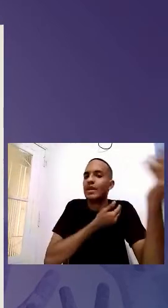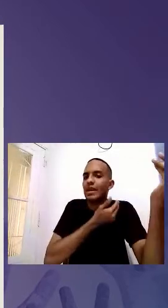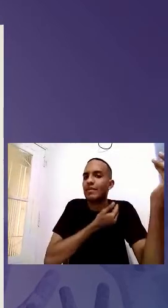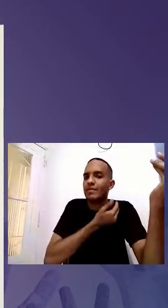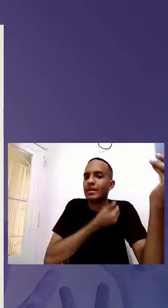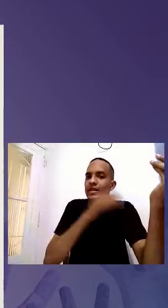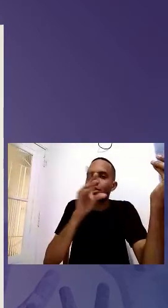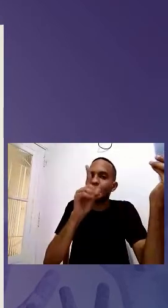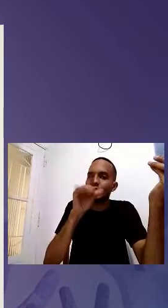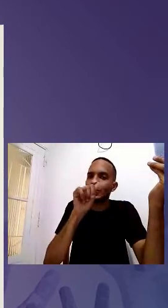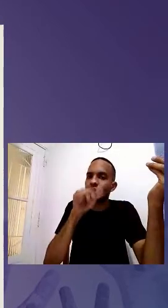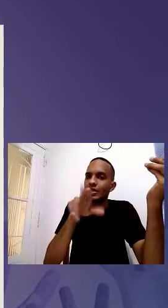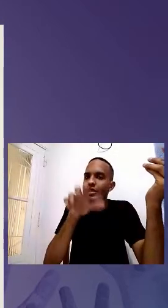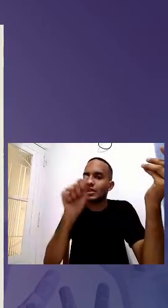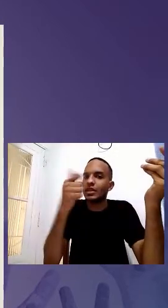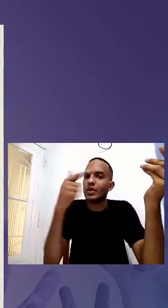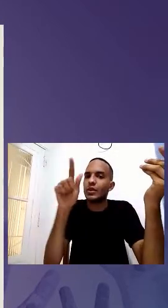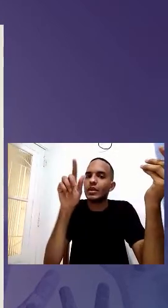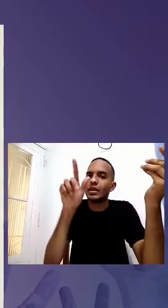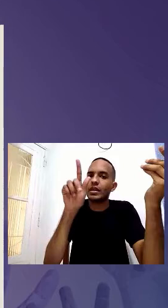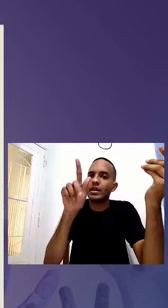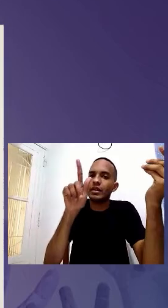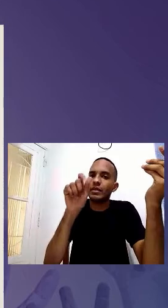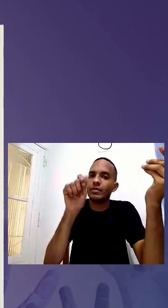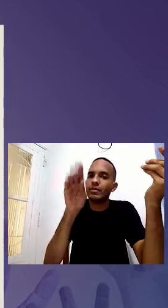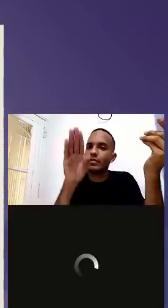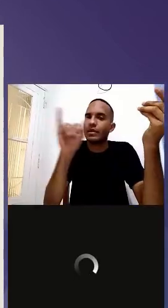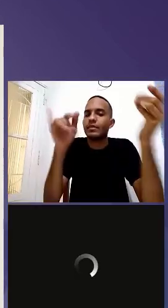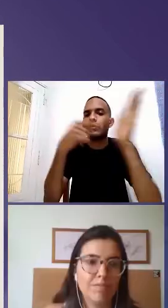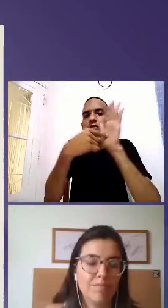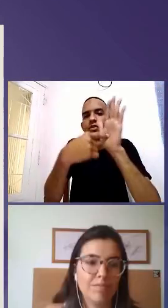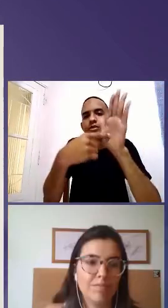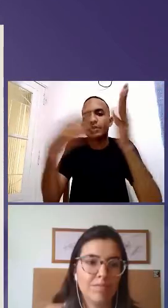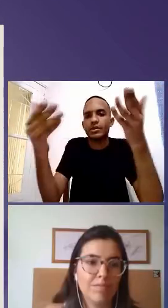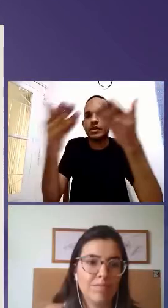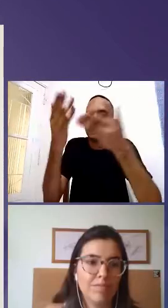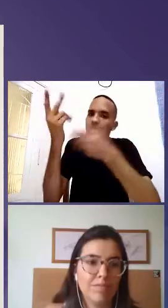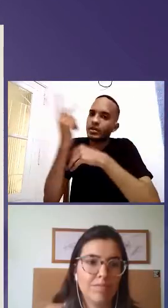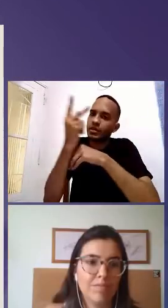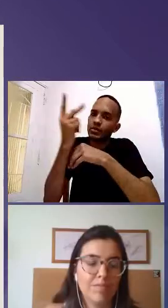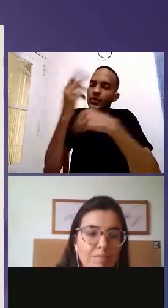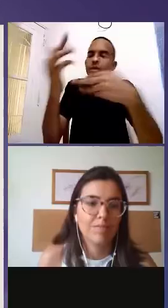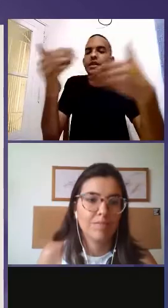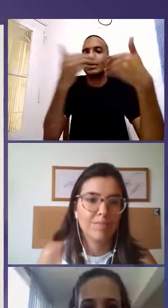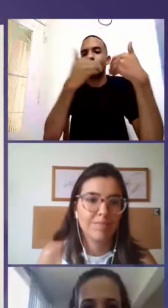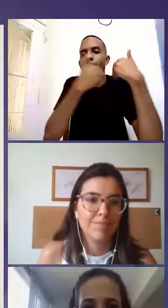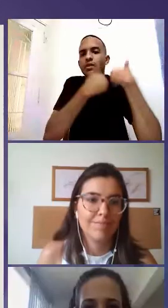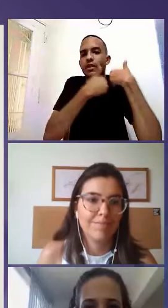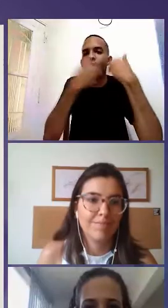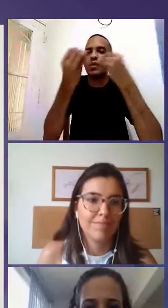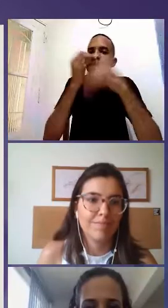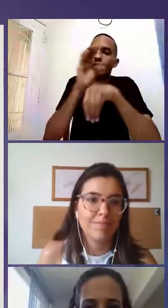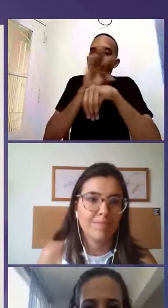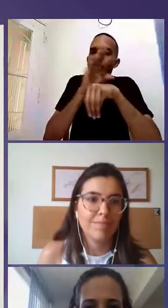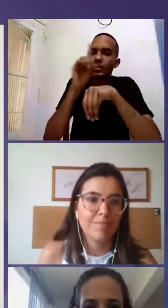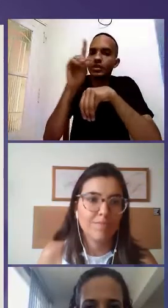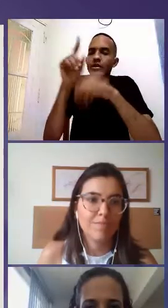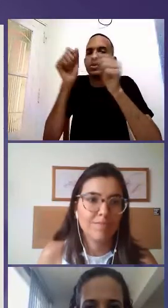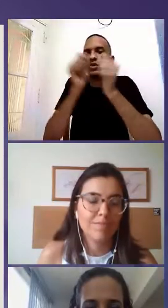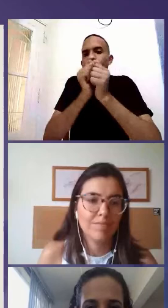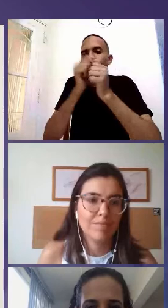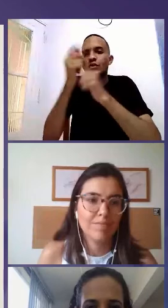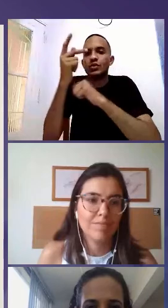Diana Barbosa e Thaís Gabichevski para a apresentação. Elas foram responsáveis pela coordenação técnica, juntamente com o